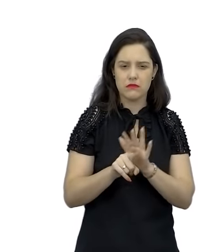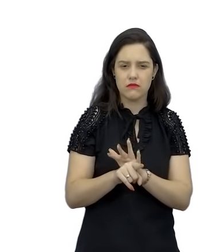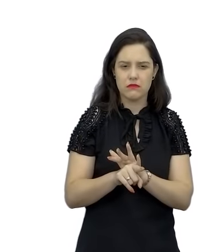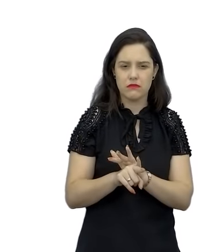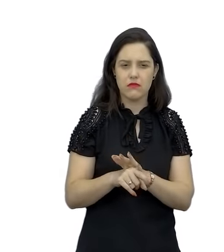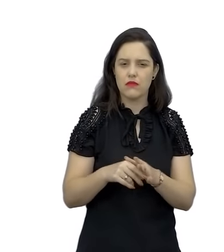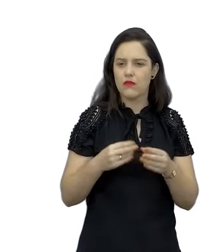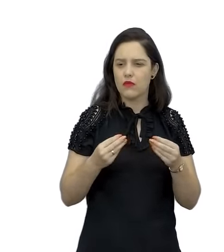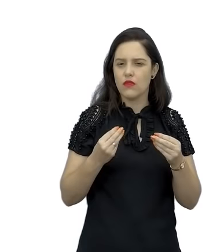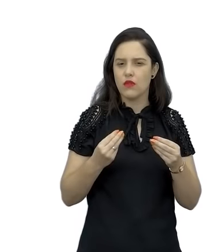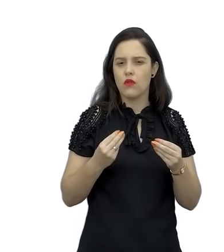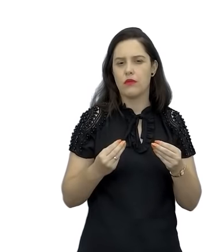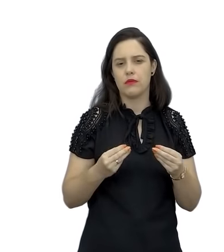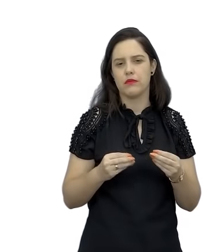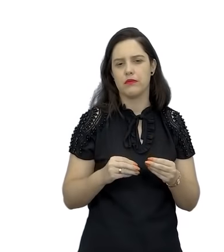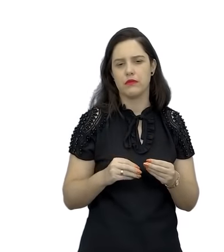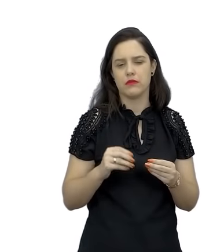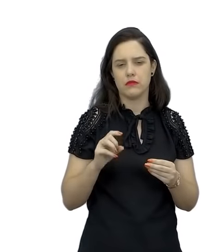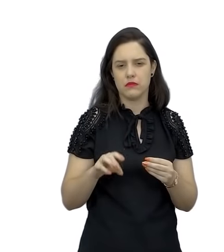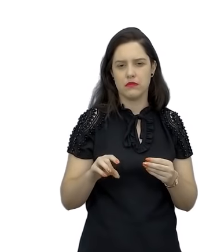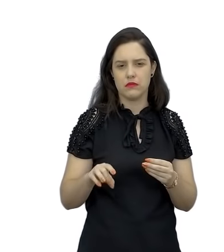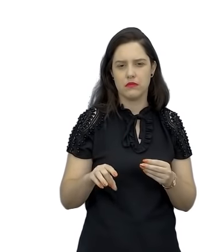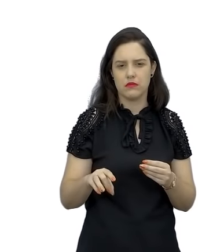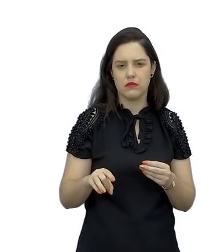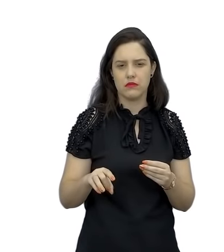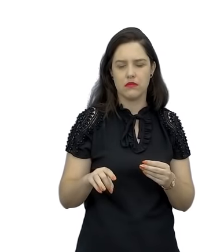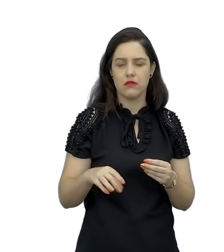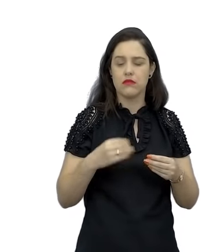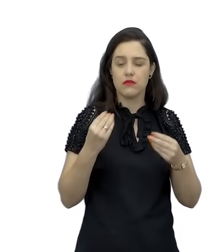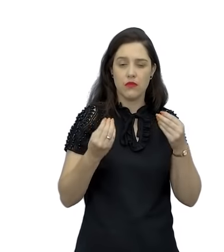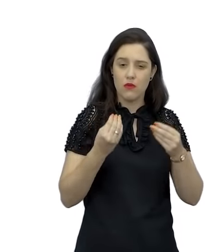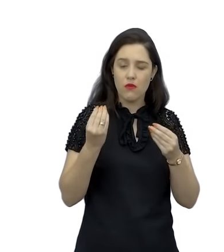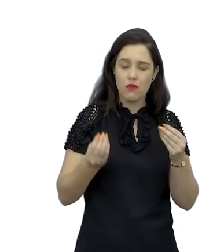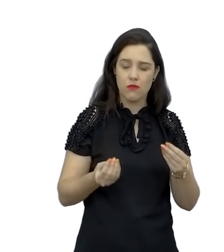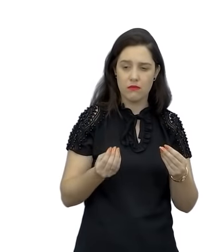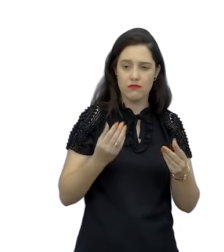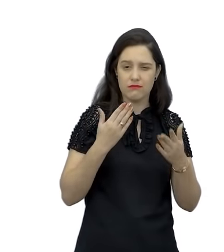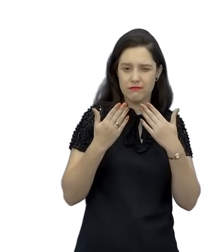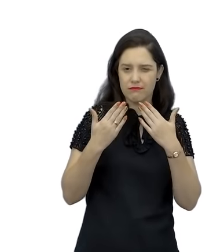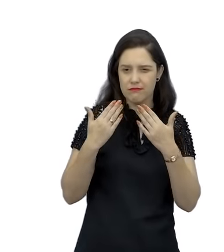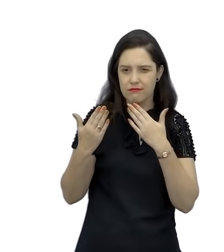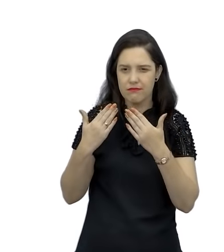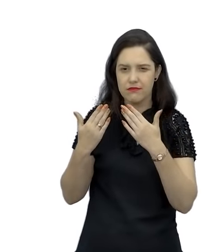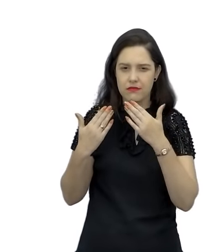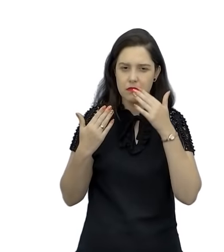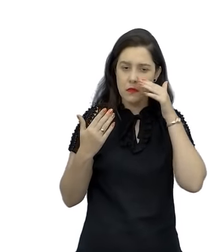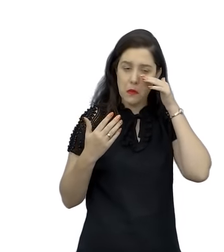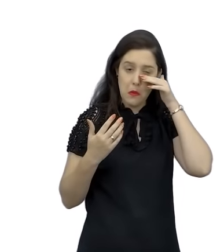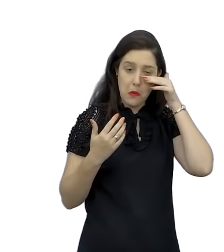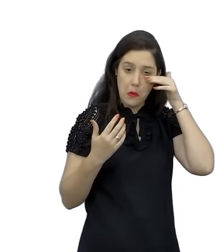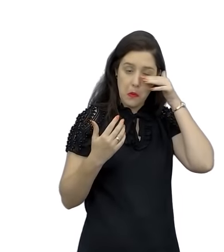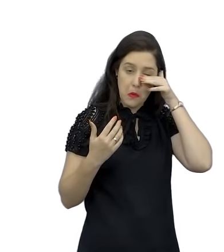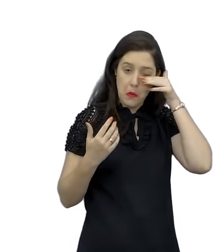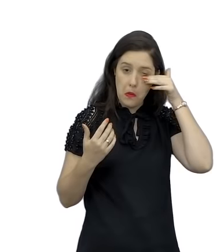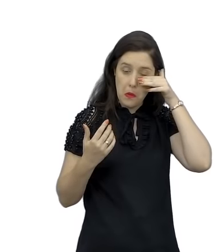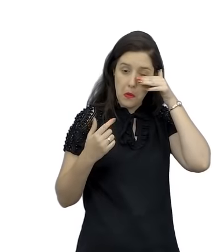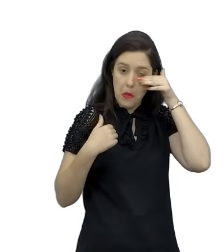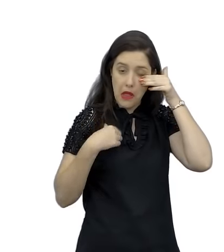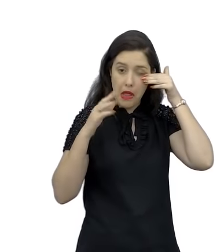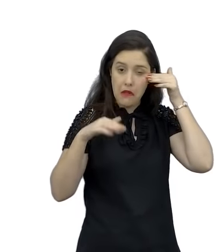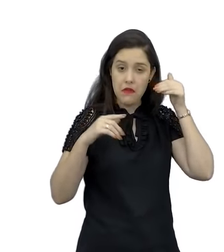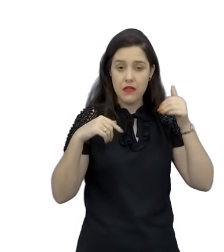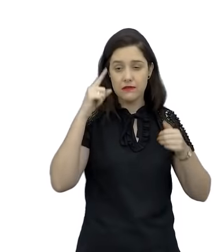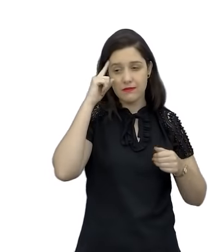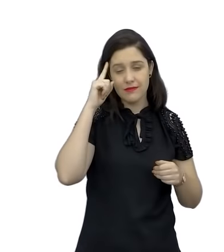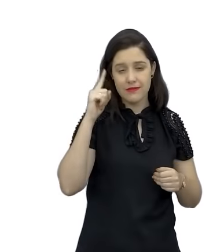tem essa forma de resolver, e eu vou deixando os meninos ali, os alunos, discutirem sobre. Eu sei que a gente não tem todo